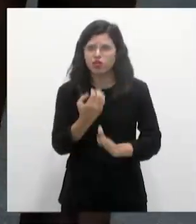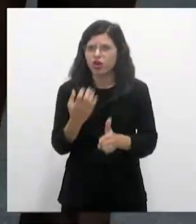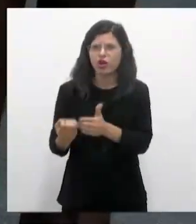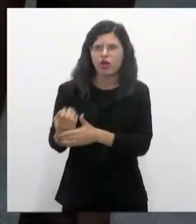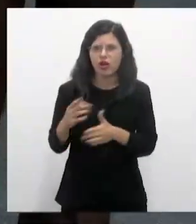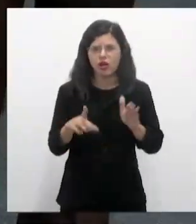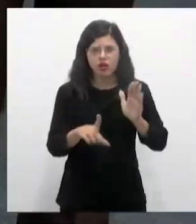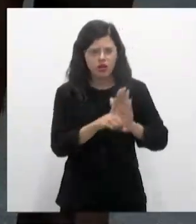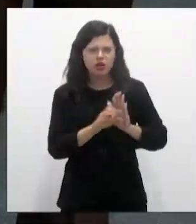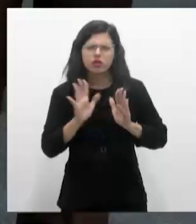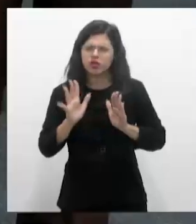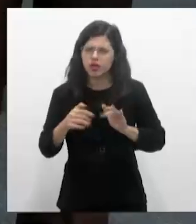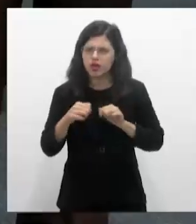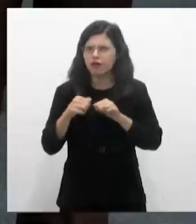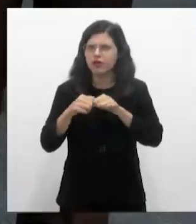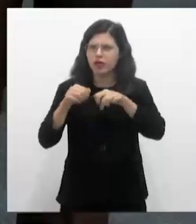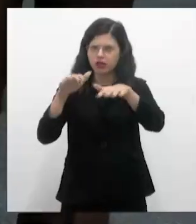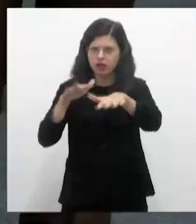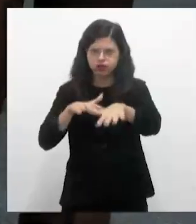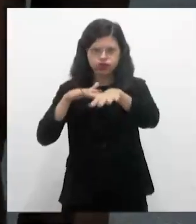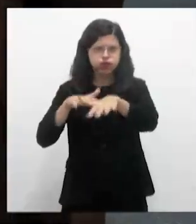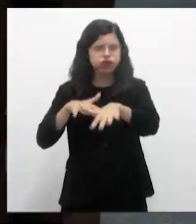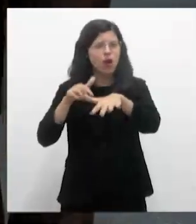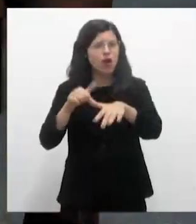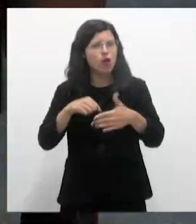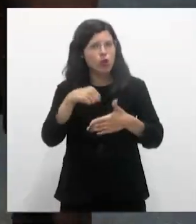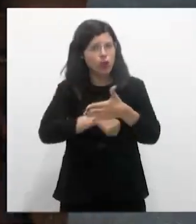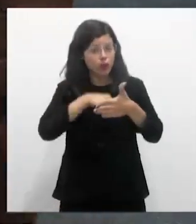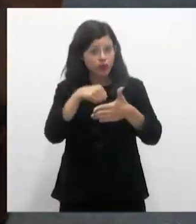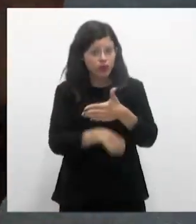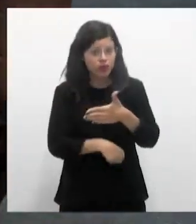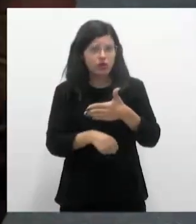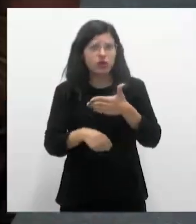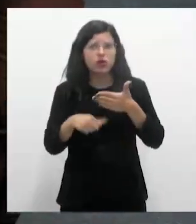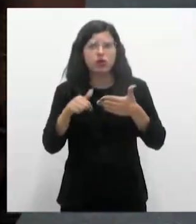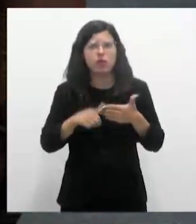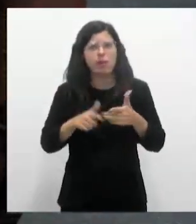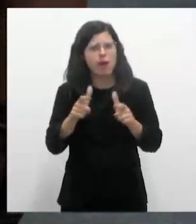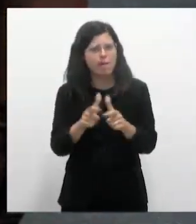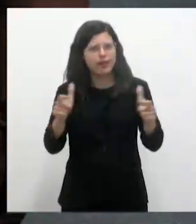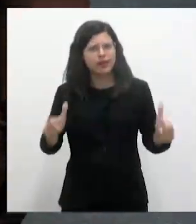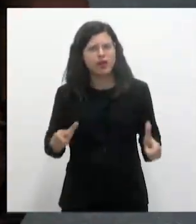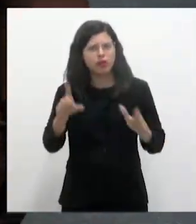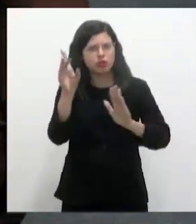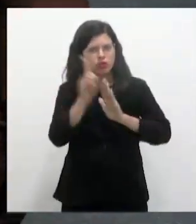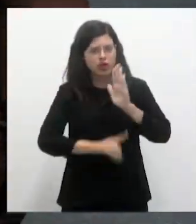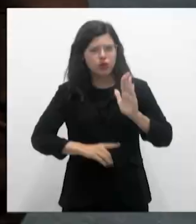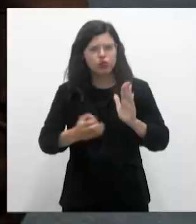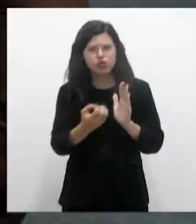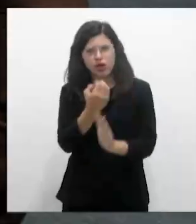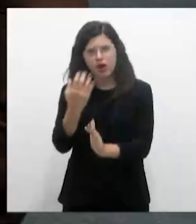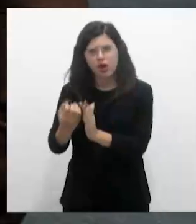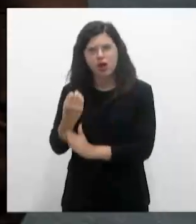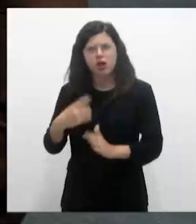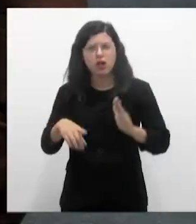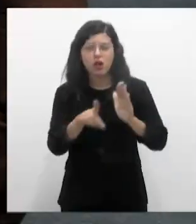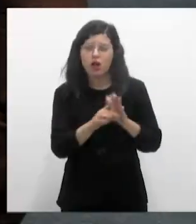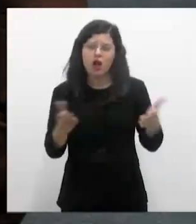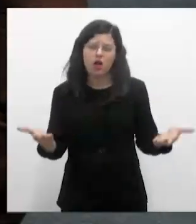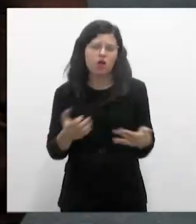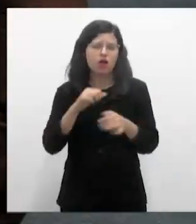iríamos fazer essa marcha, lutando pela ampliação do nosso direito de legislar, e agora com essa